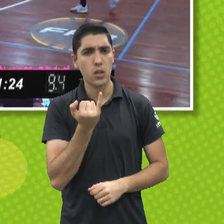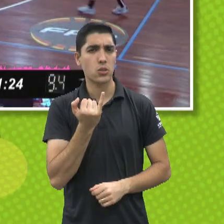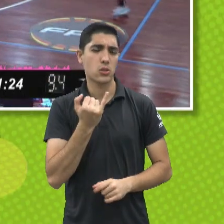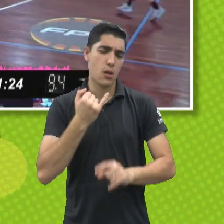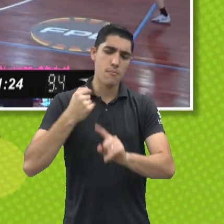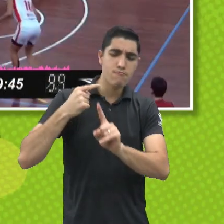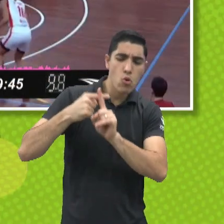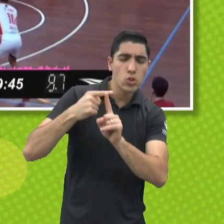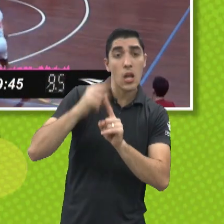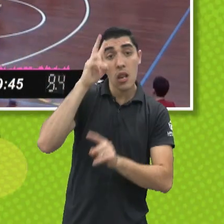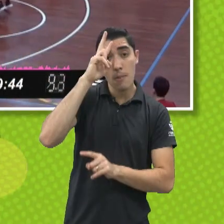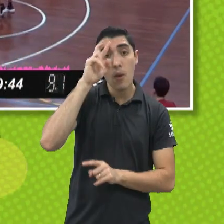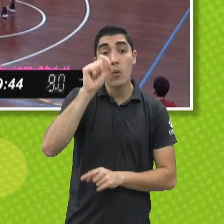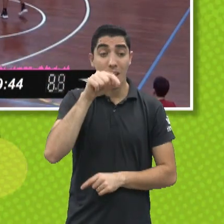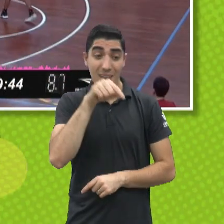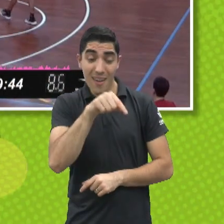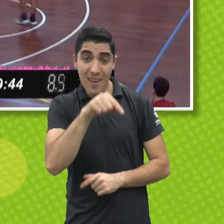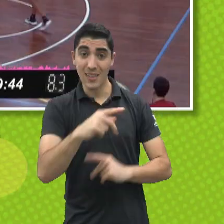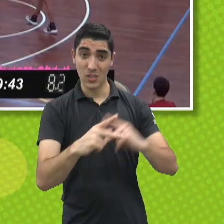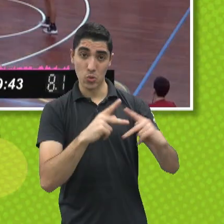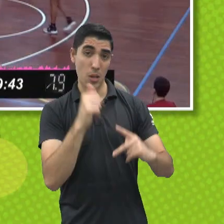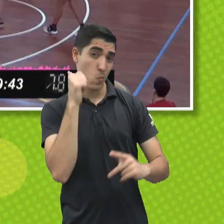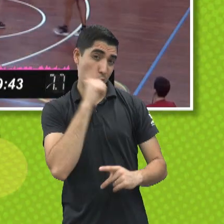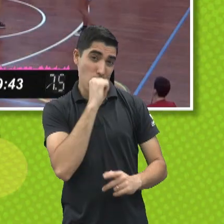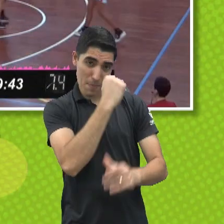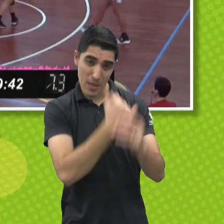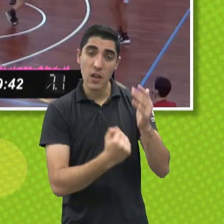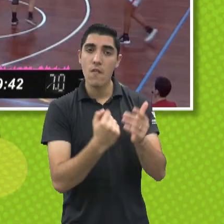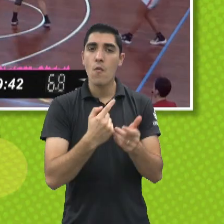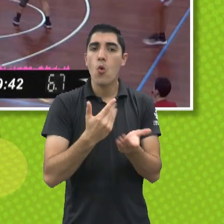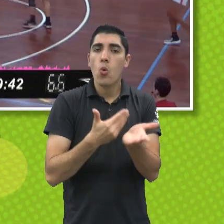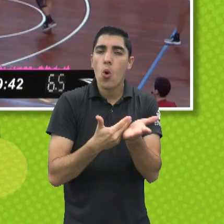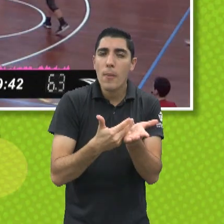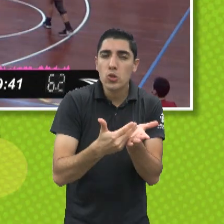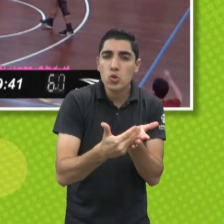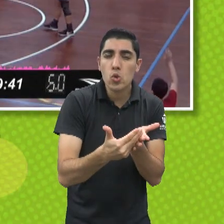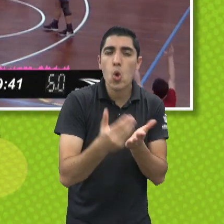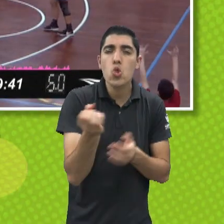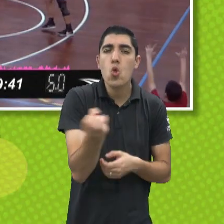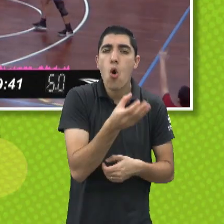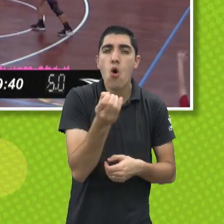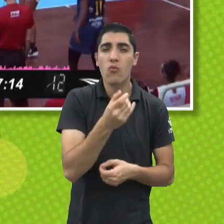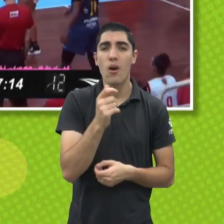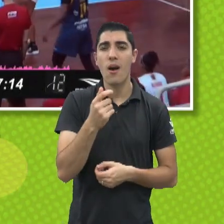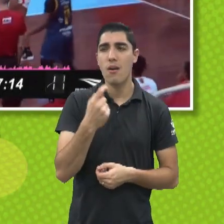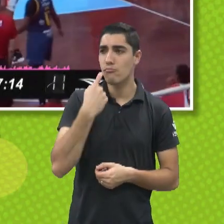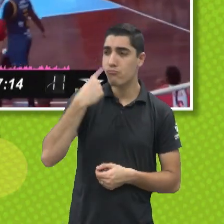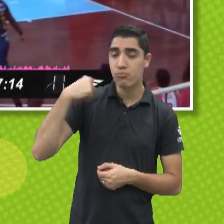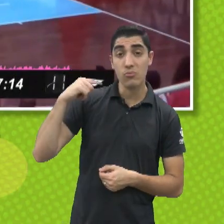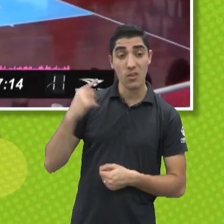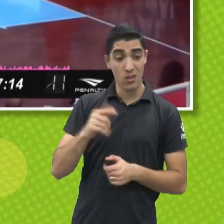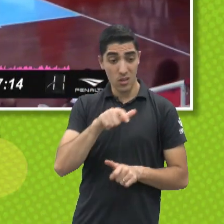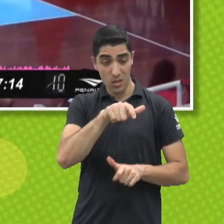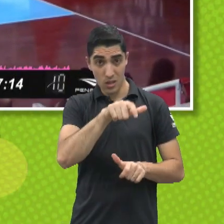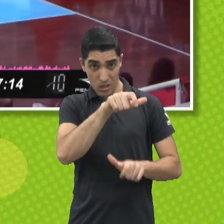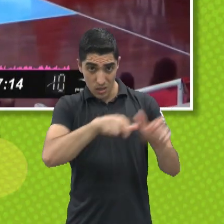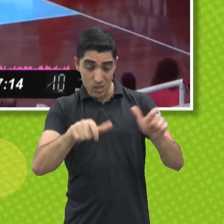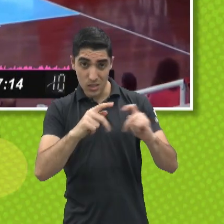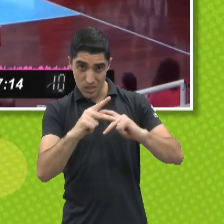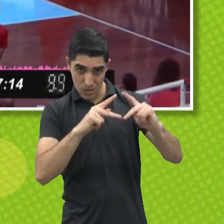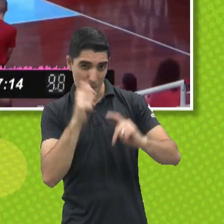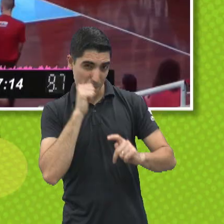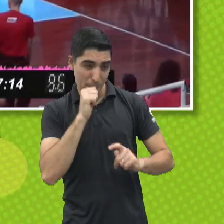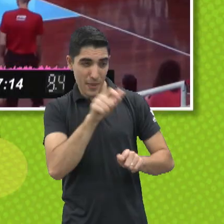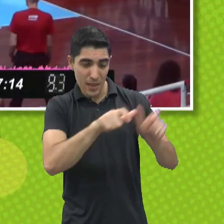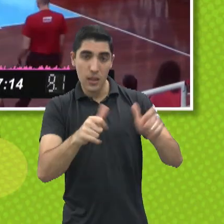um projeto que foi retomado recentemente com perspectiva de futuro. São José tinha a média de idade mais baixa, tanto da Liga